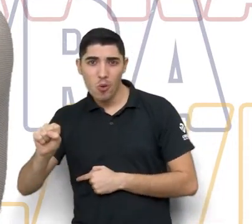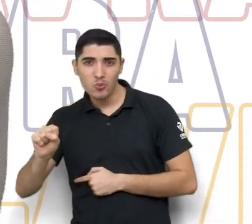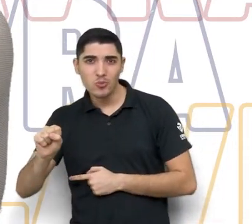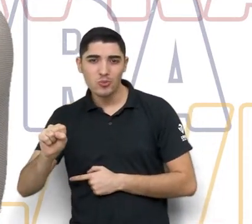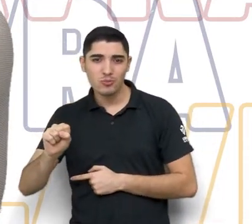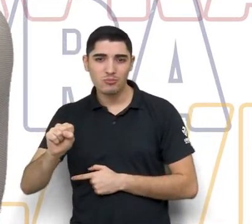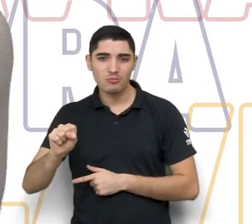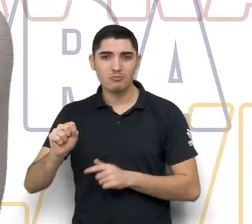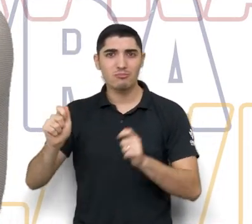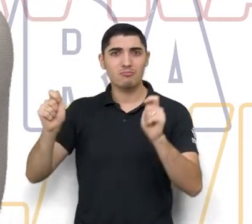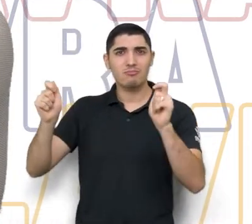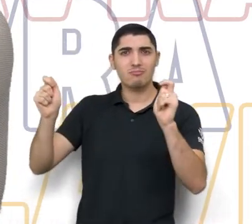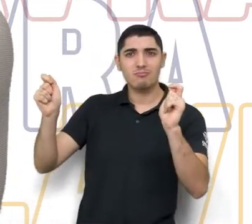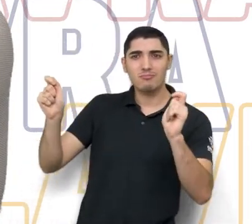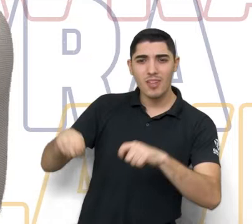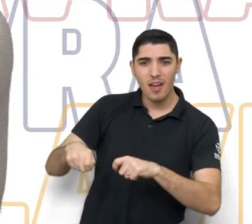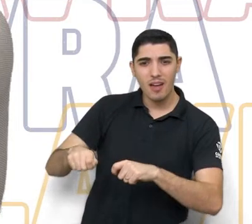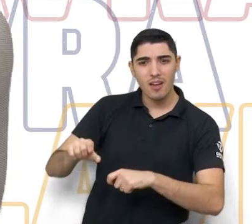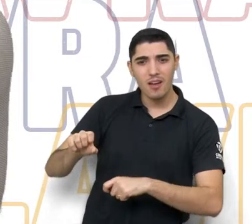Sãos,